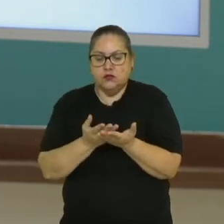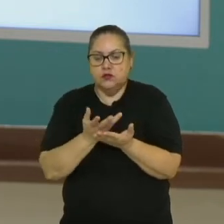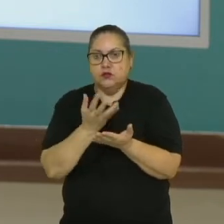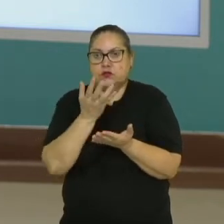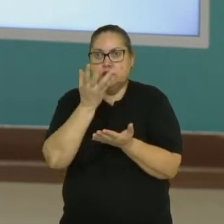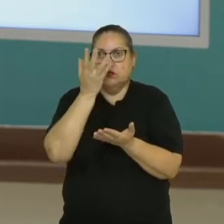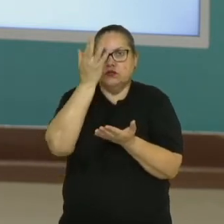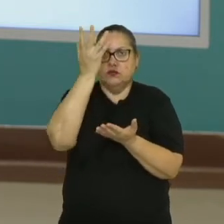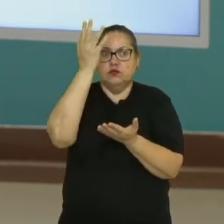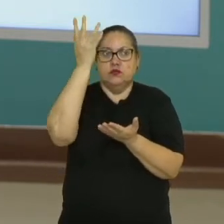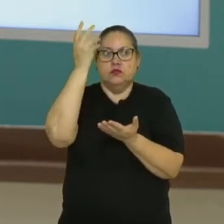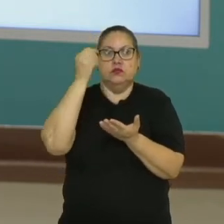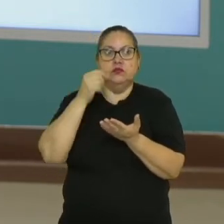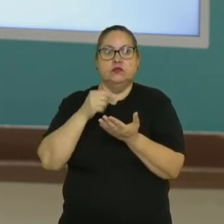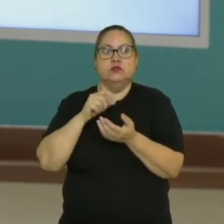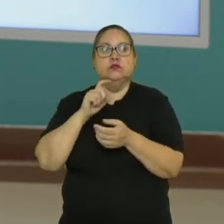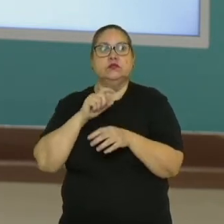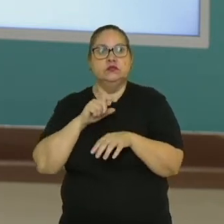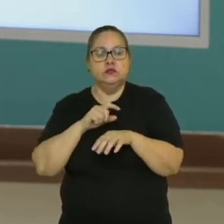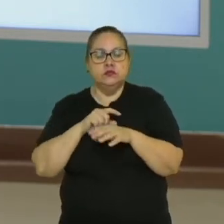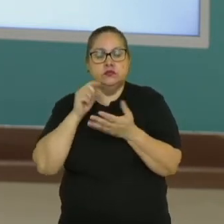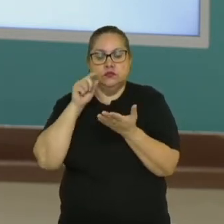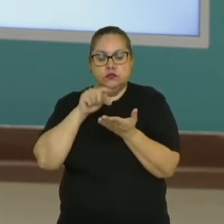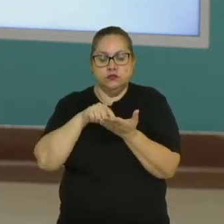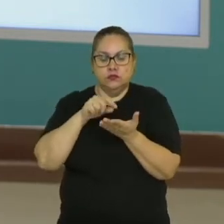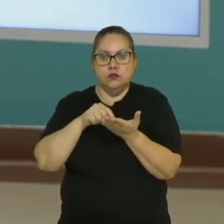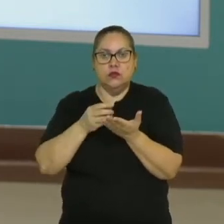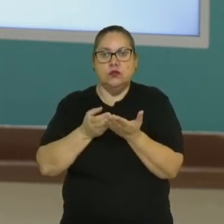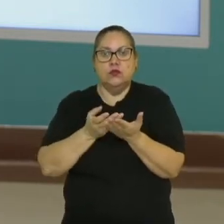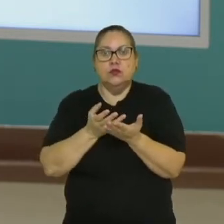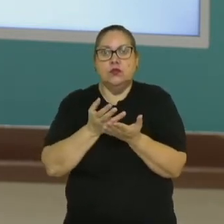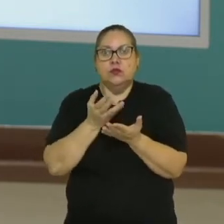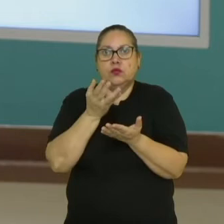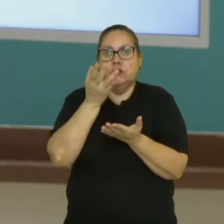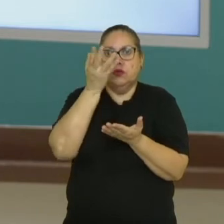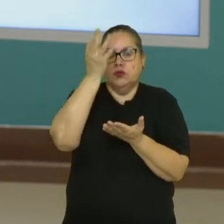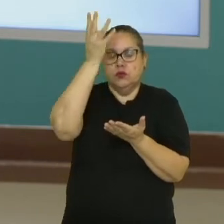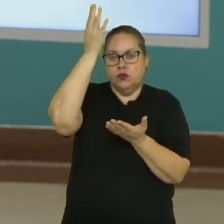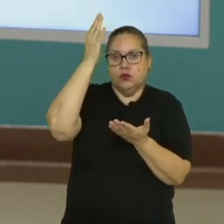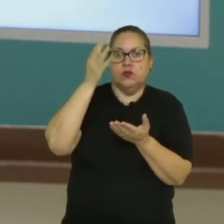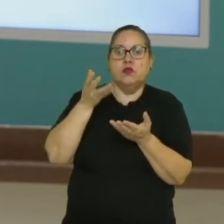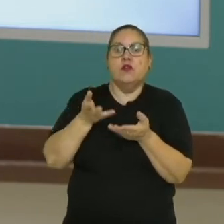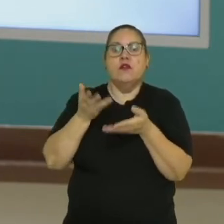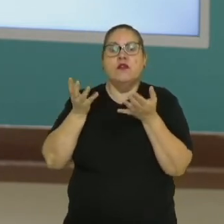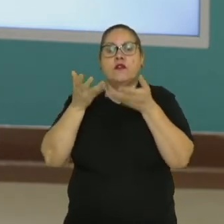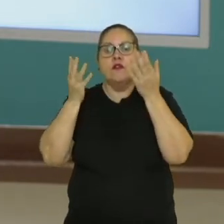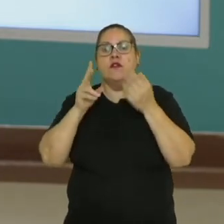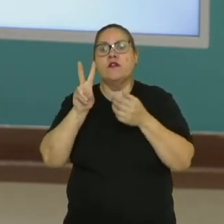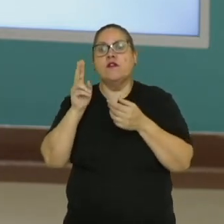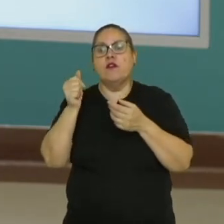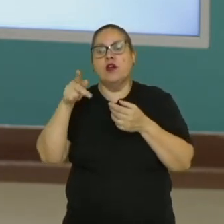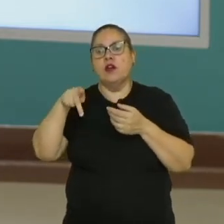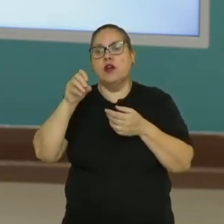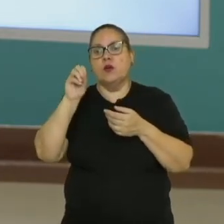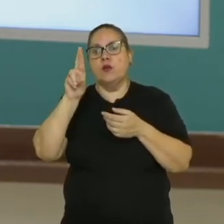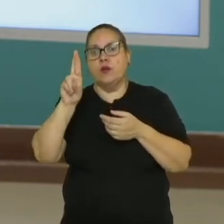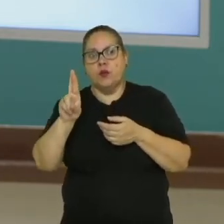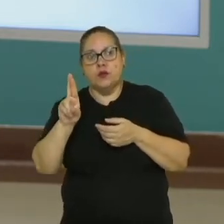chuva e quando entrava em contato com a superfície quente, ela subia como vapor. E